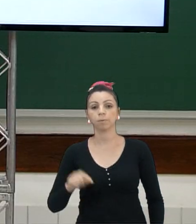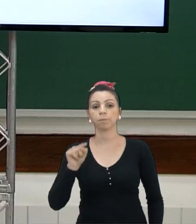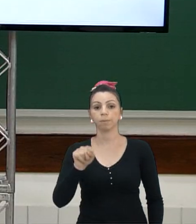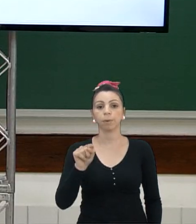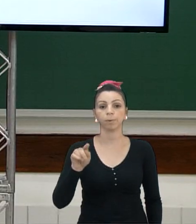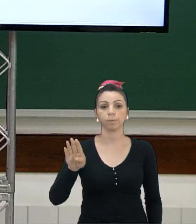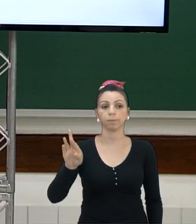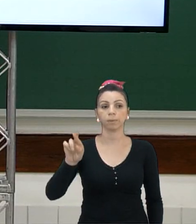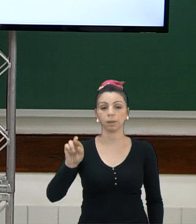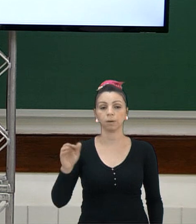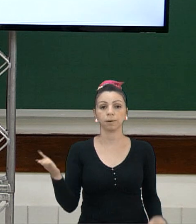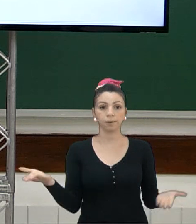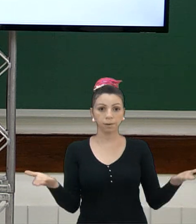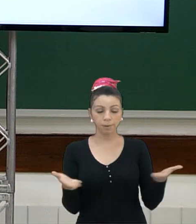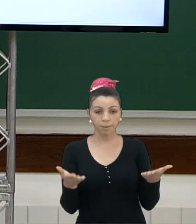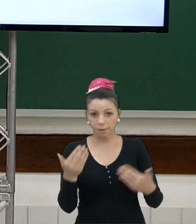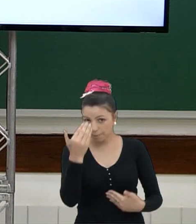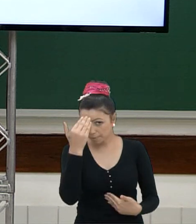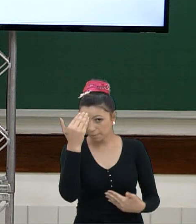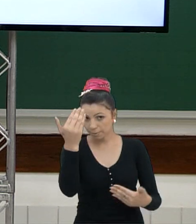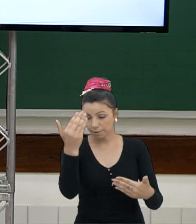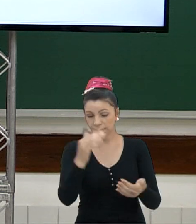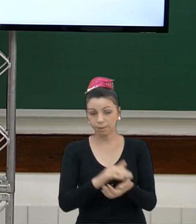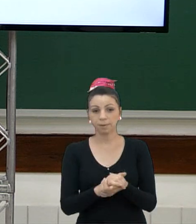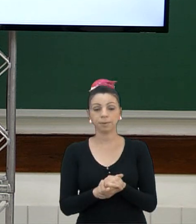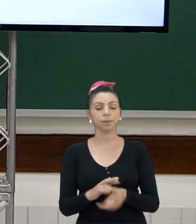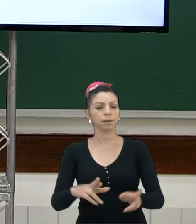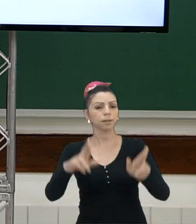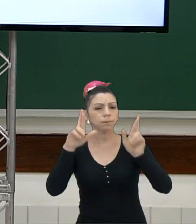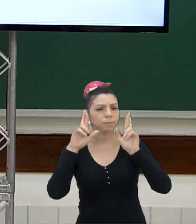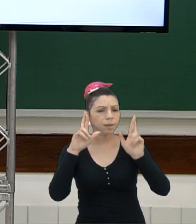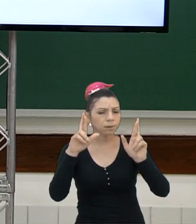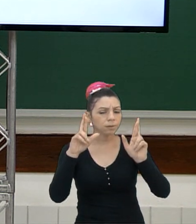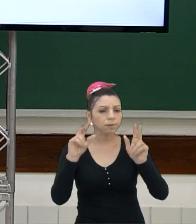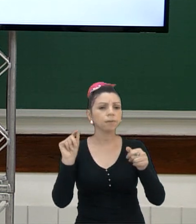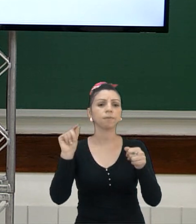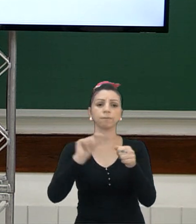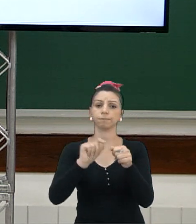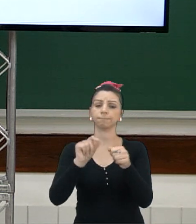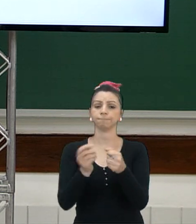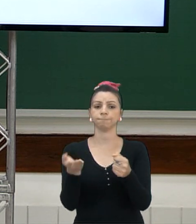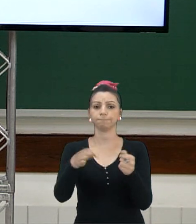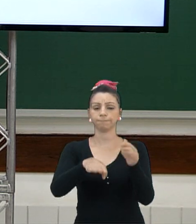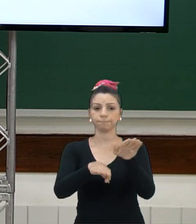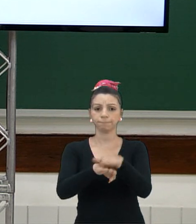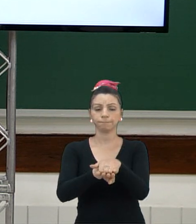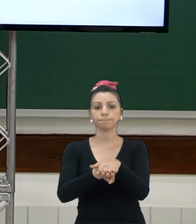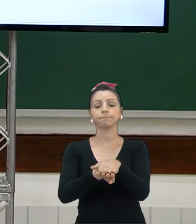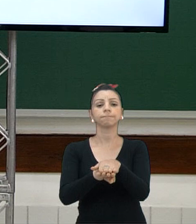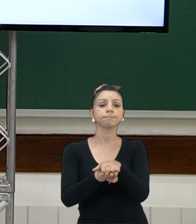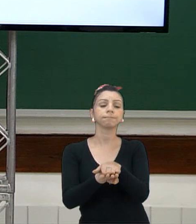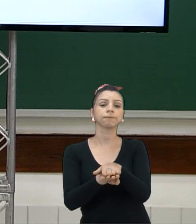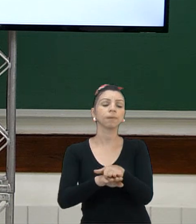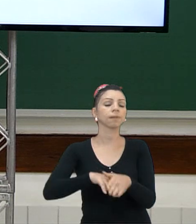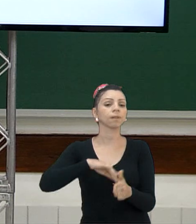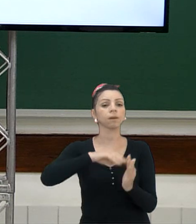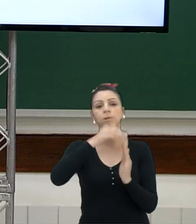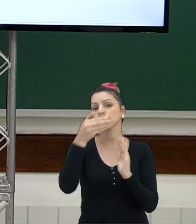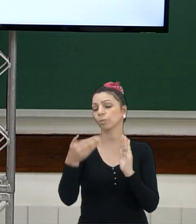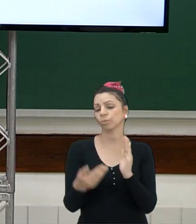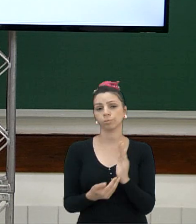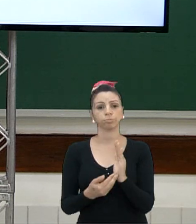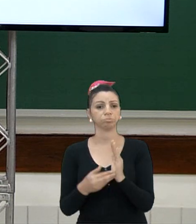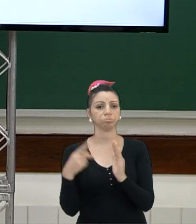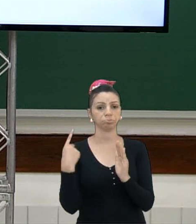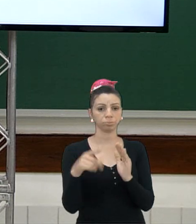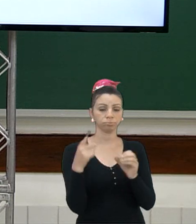turismoparaná.gov.br. Por hoje eu agradeço, espero que vocês produzam esse folheto turístico colocando aí tudo aquilo que a sua